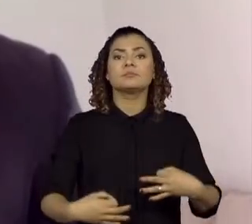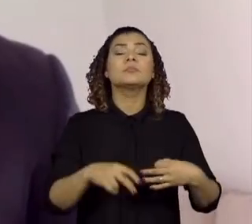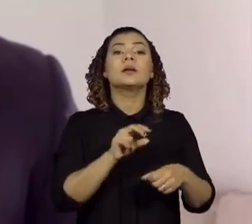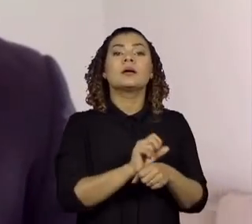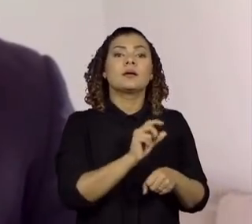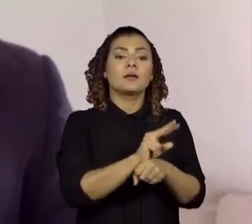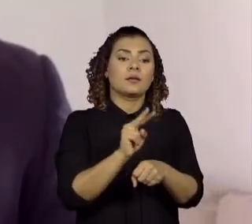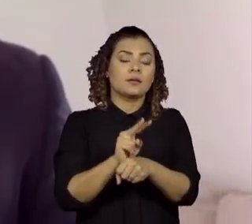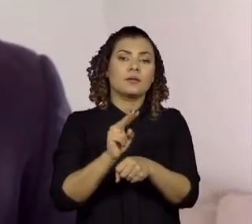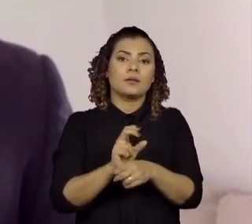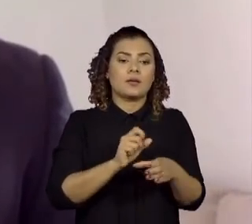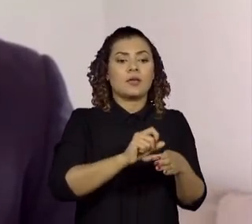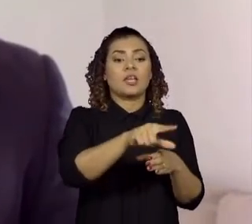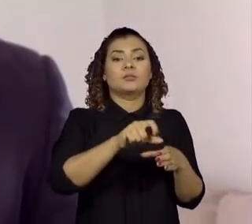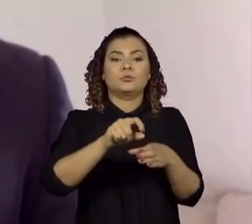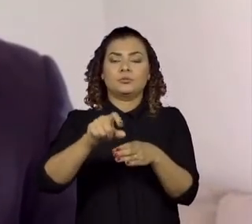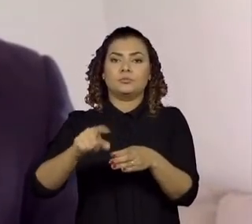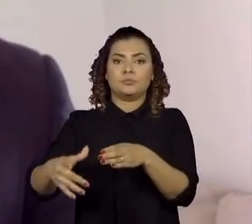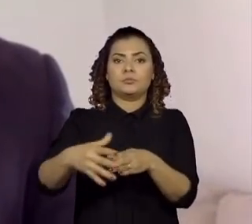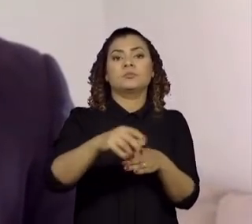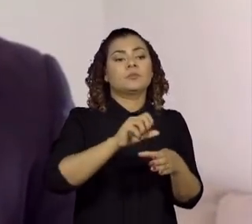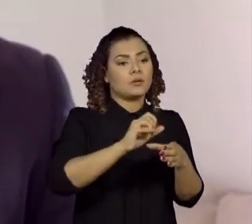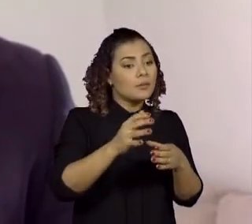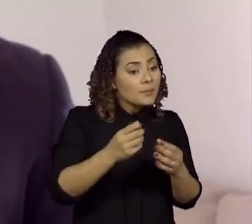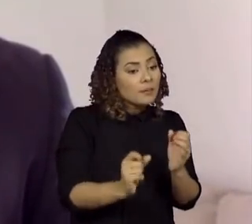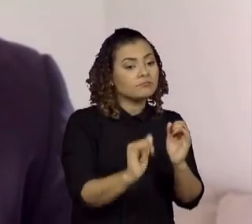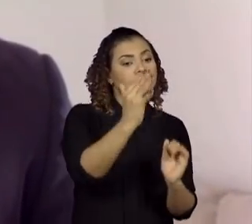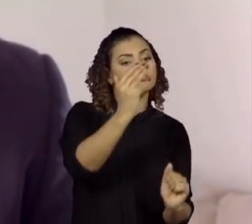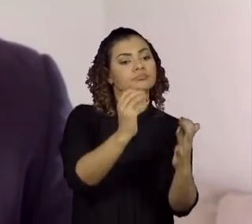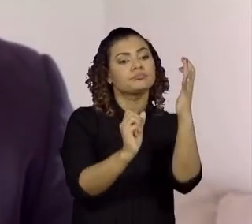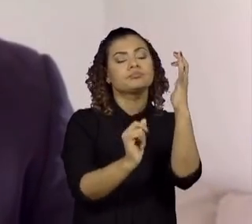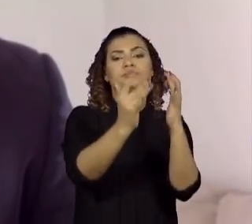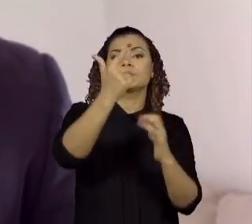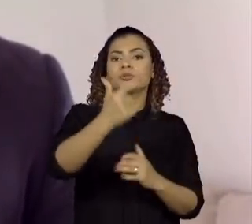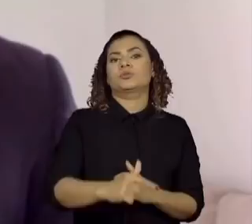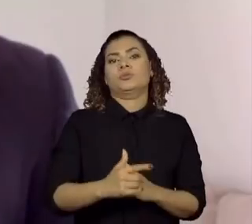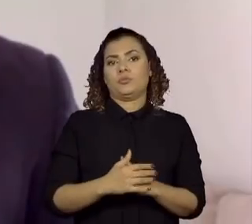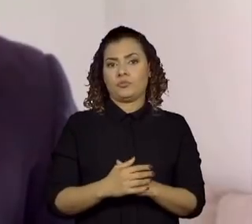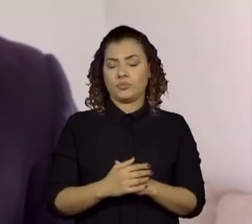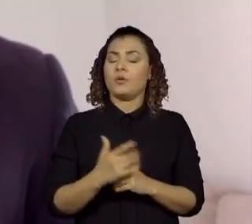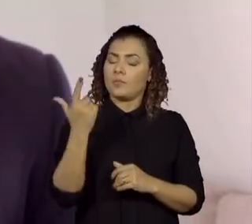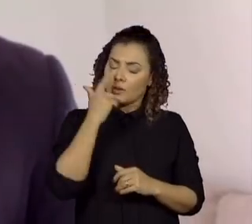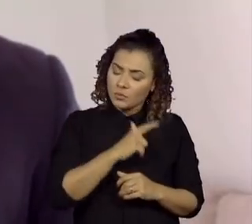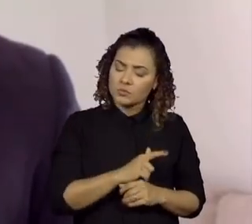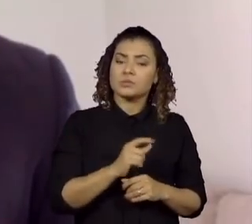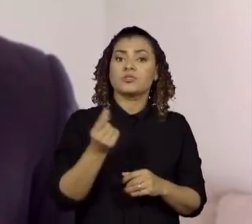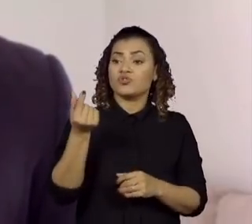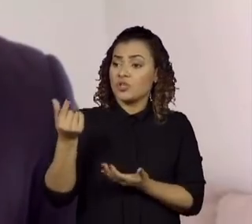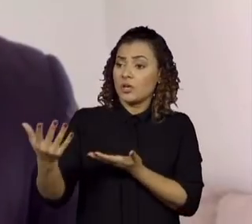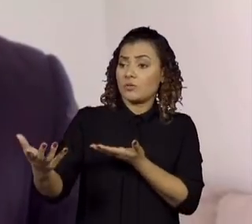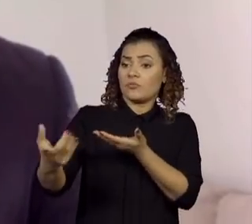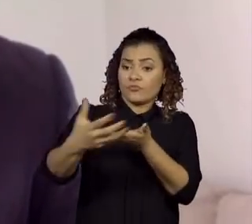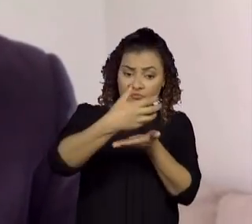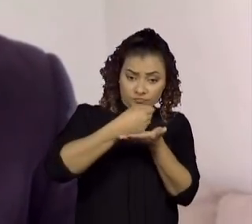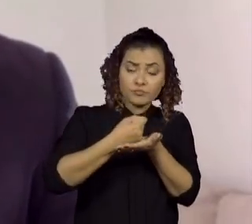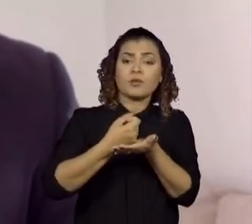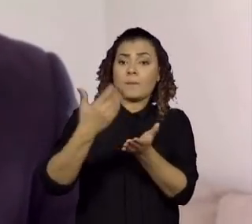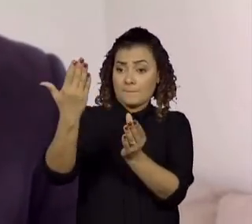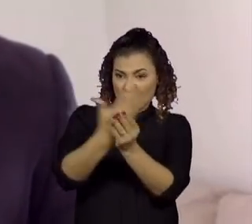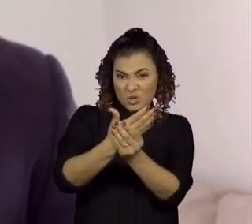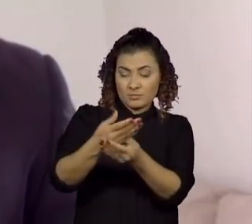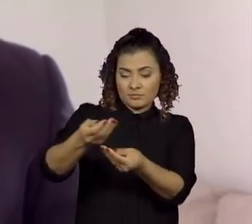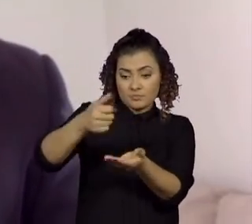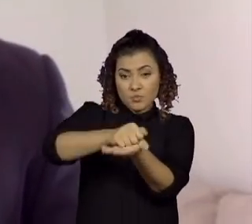restauração, né? A gente pede aí essa indenização para que esses recursos sejam depois